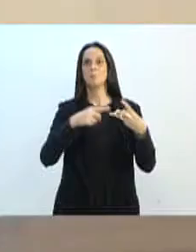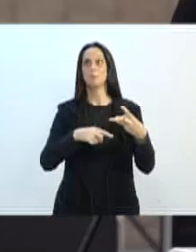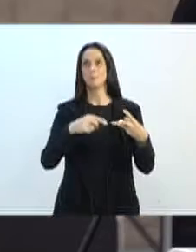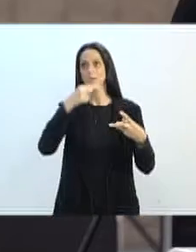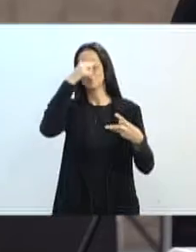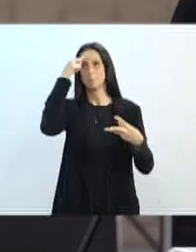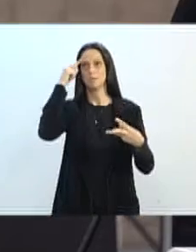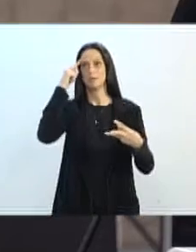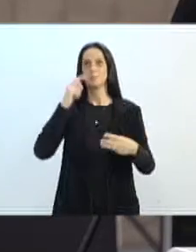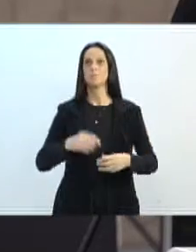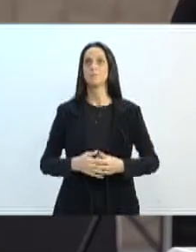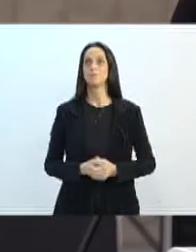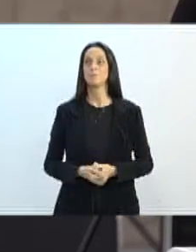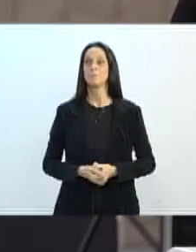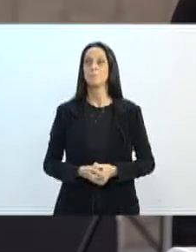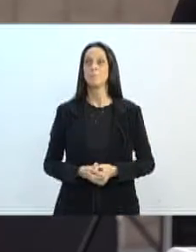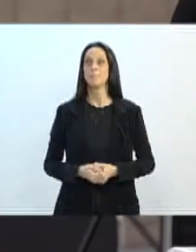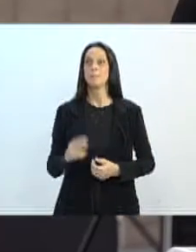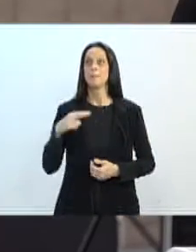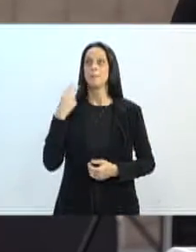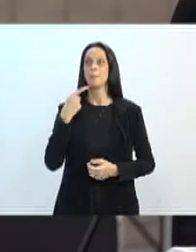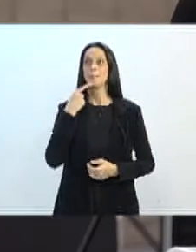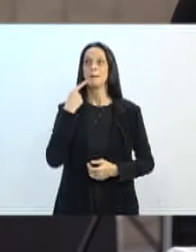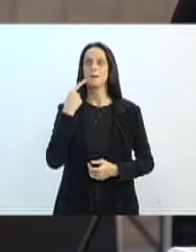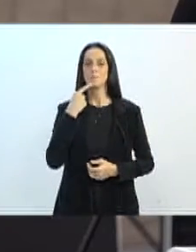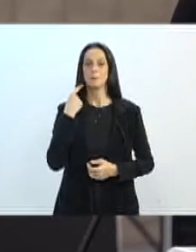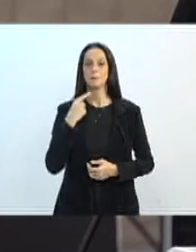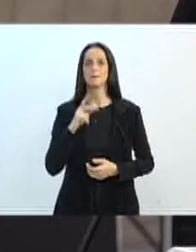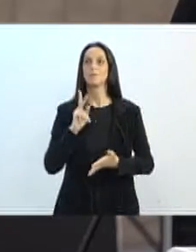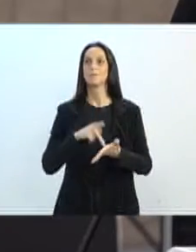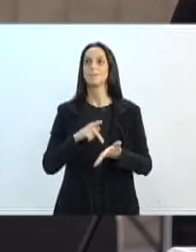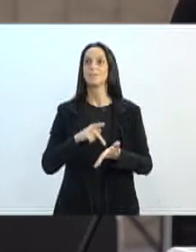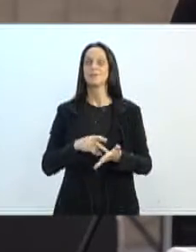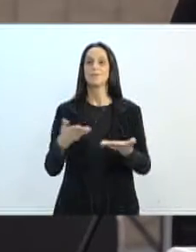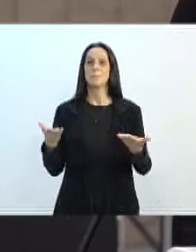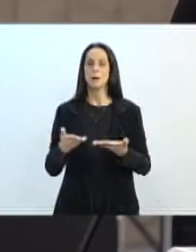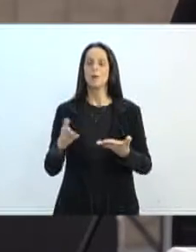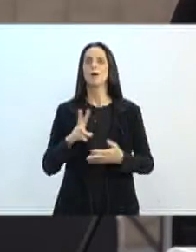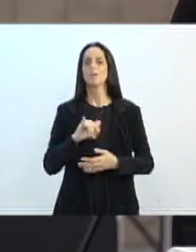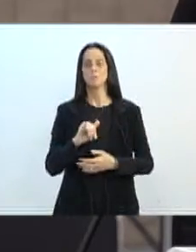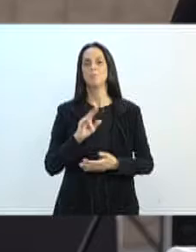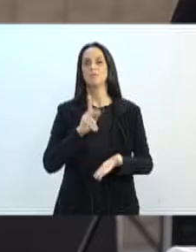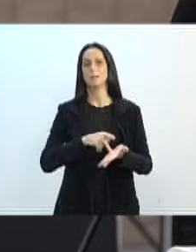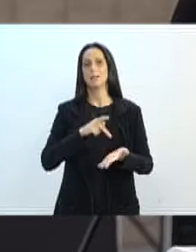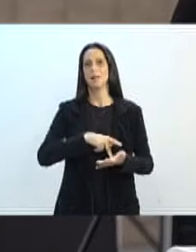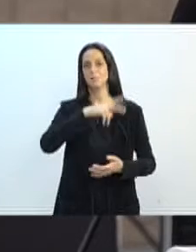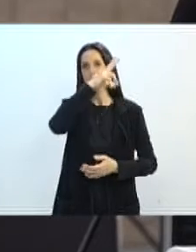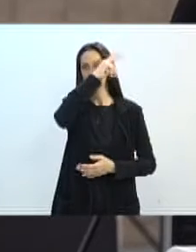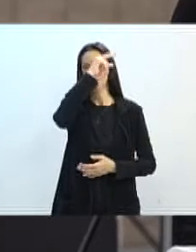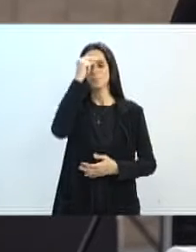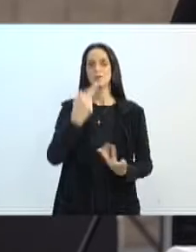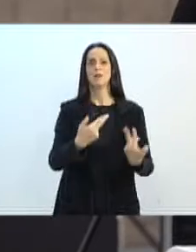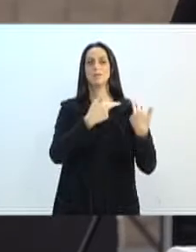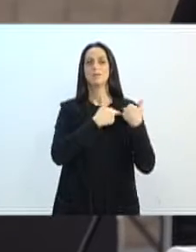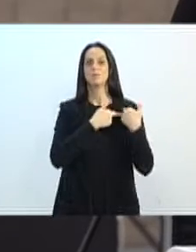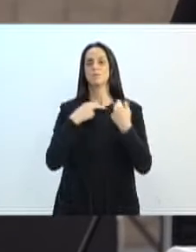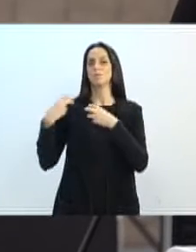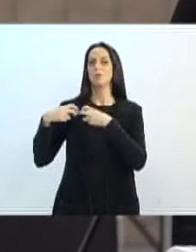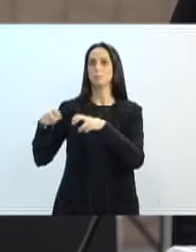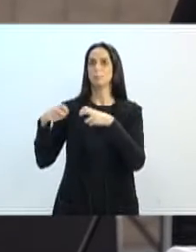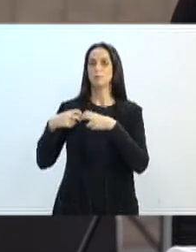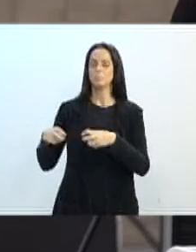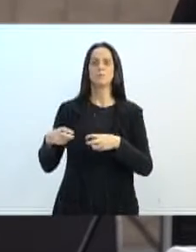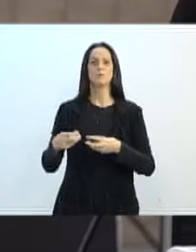Marcos. Vereador Marcelo Zarin, vamos municipalizar o transporte então e vamos disponibilizar ônibus aí para todas as comunidades, horários,